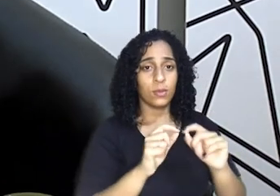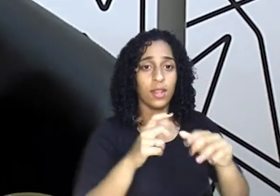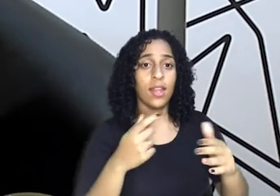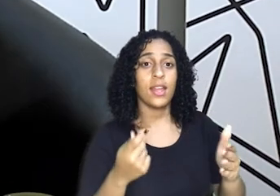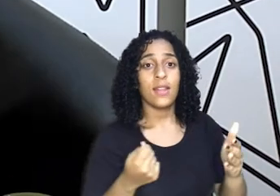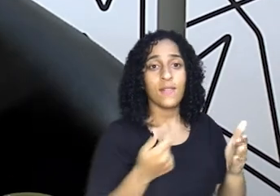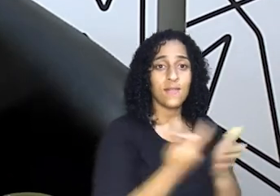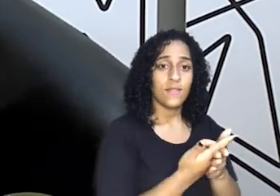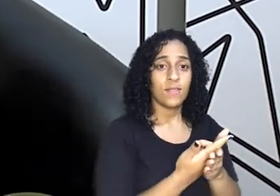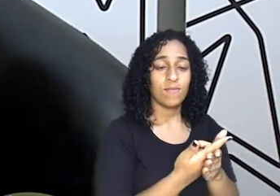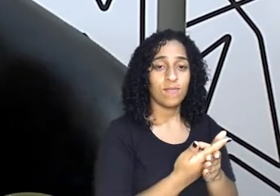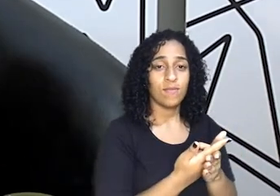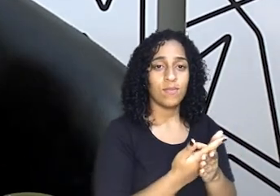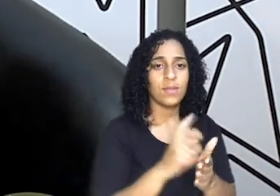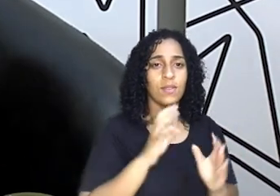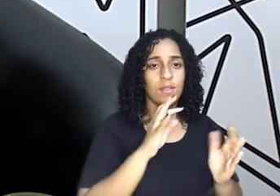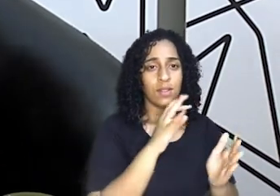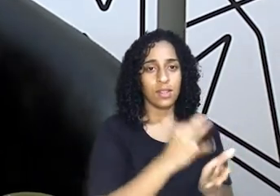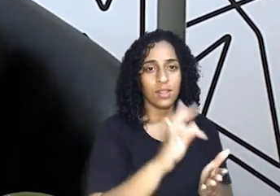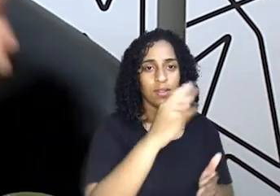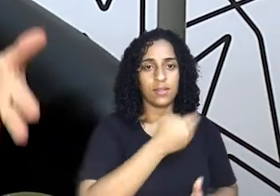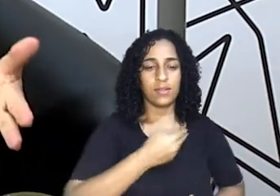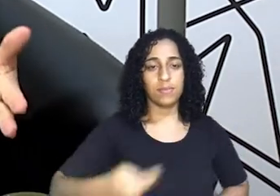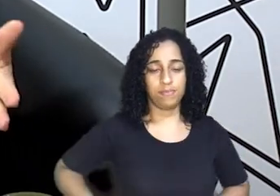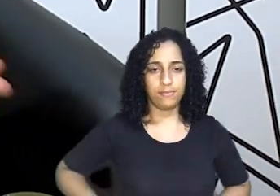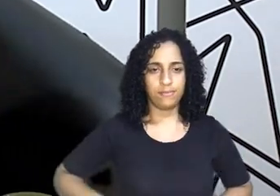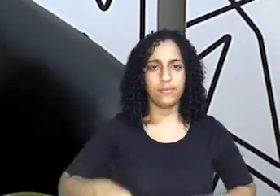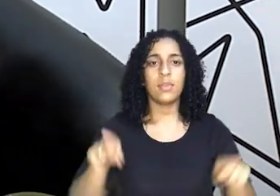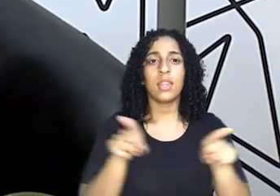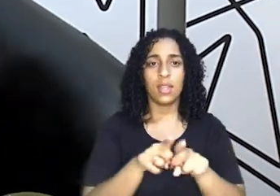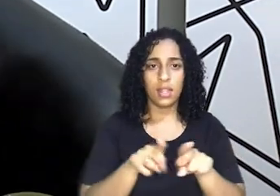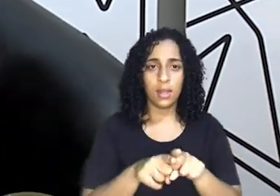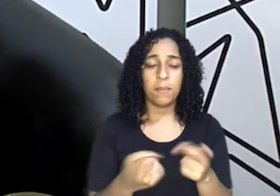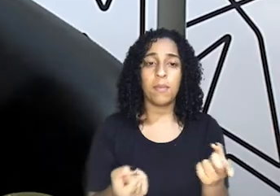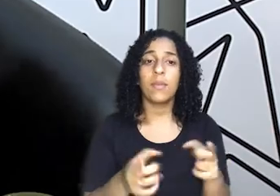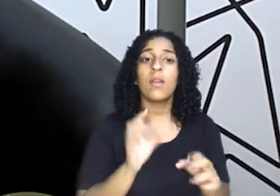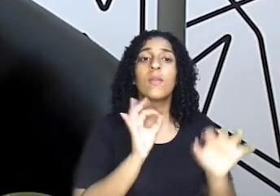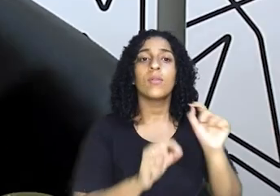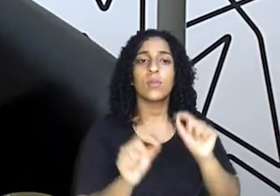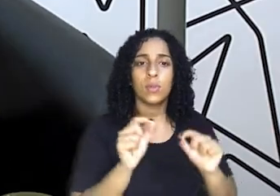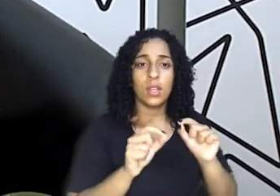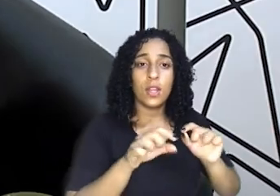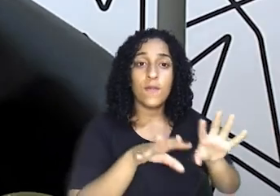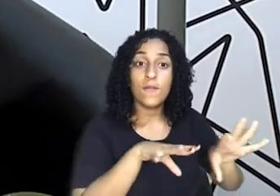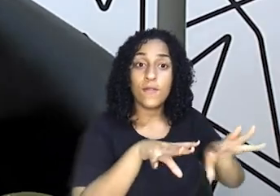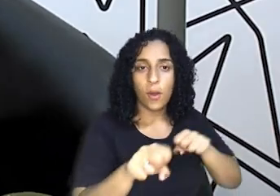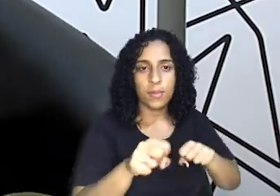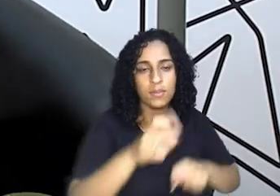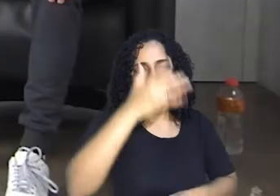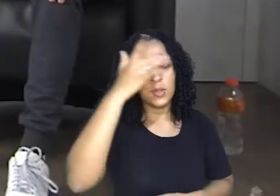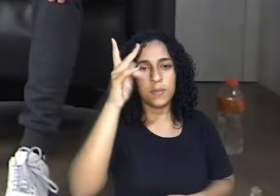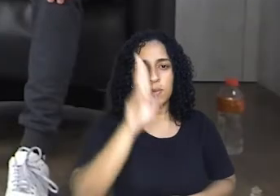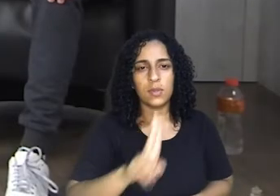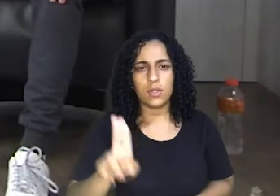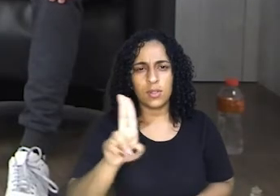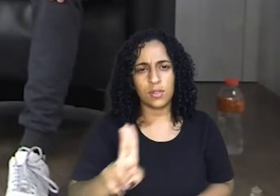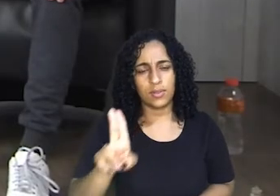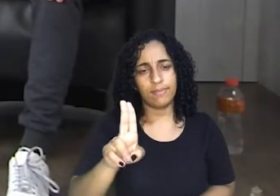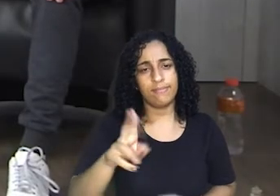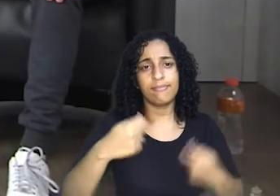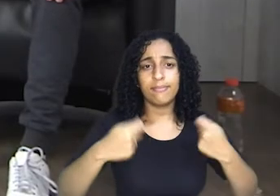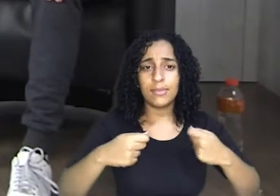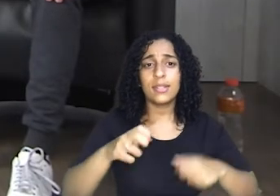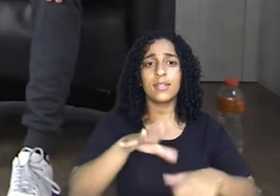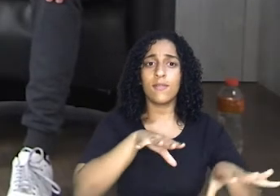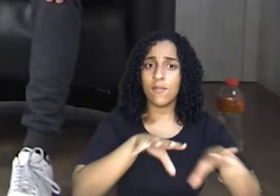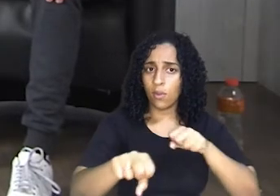tecnologia pública né é Além disso é formação dos usuários né então